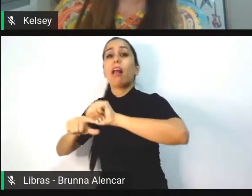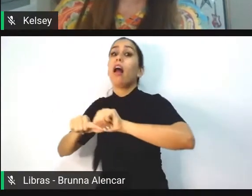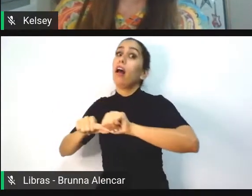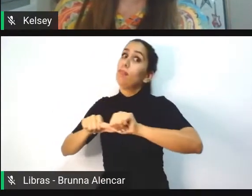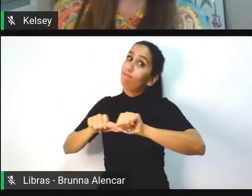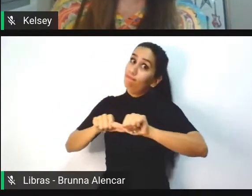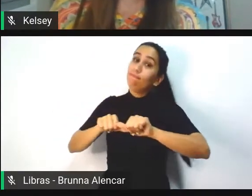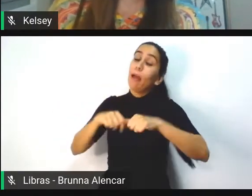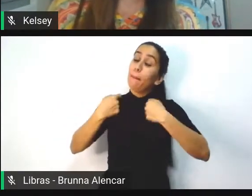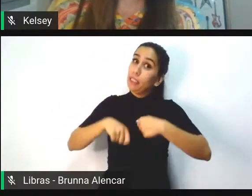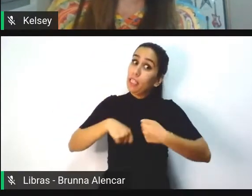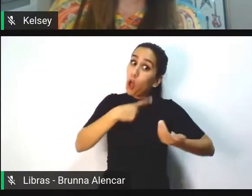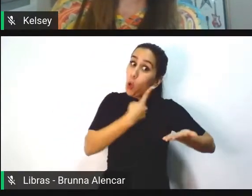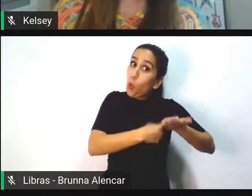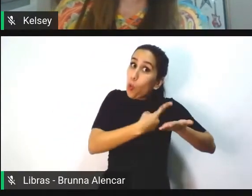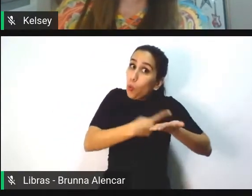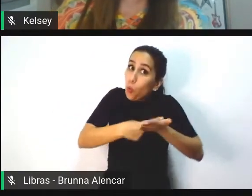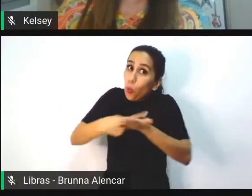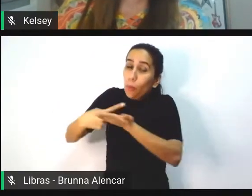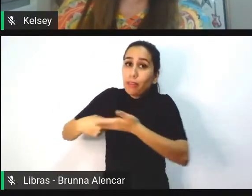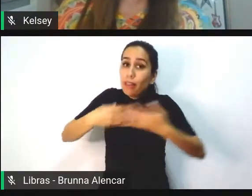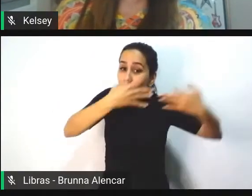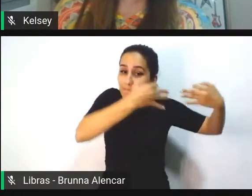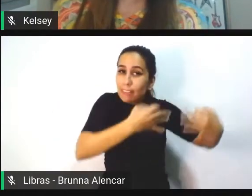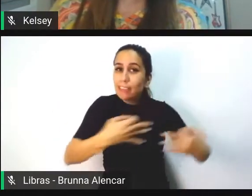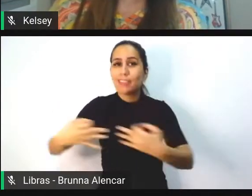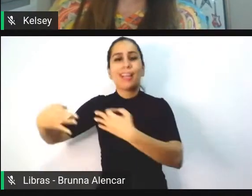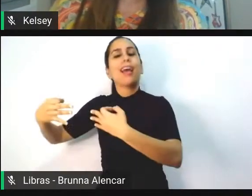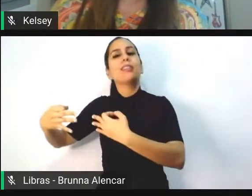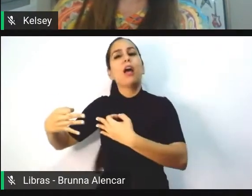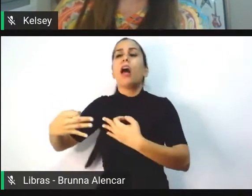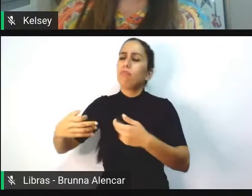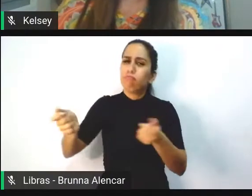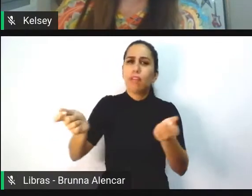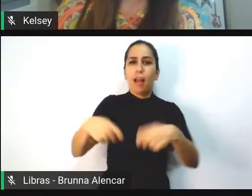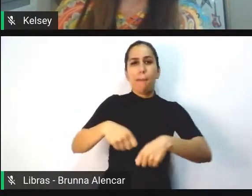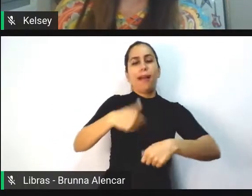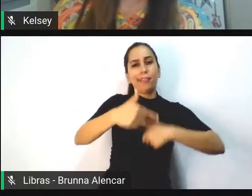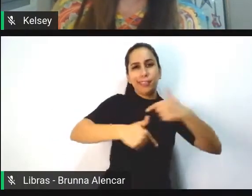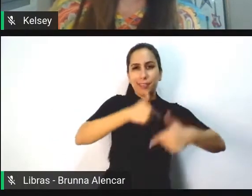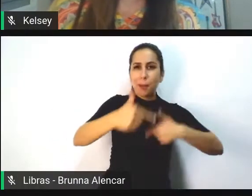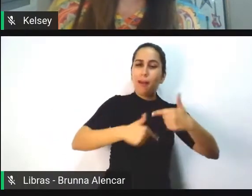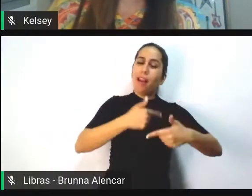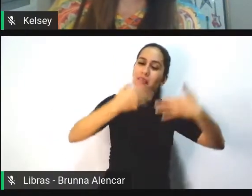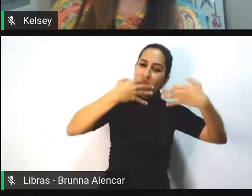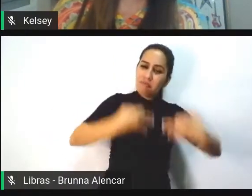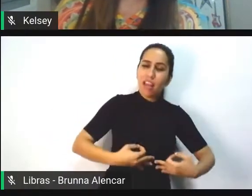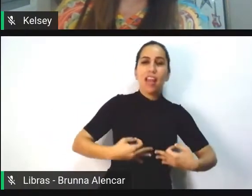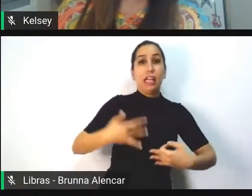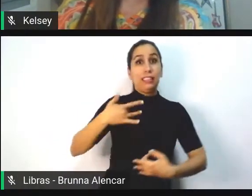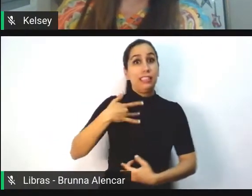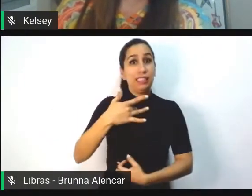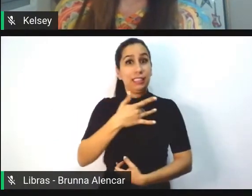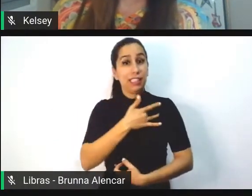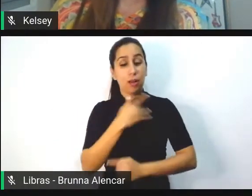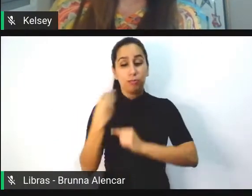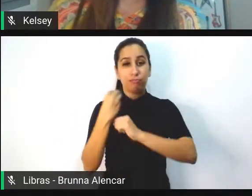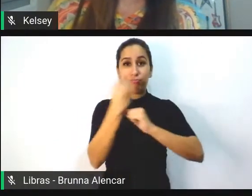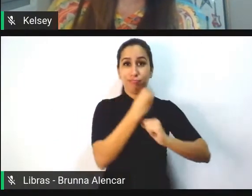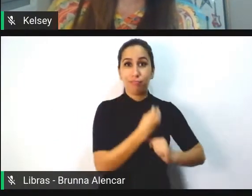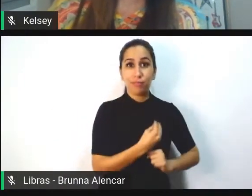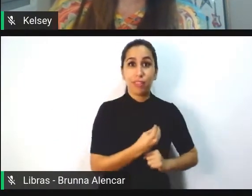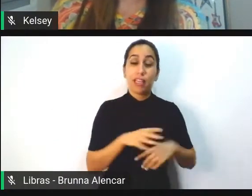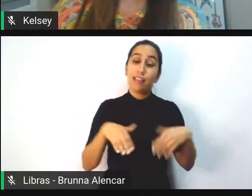um benefício incrível, tanto para a produção quanto para a saúde. Então, é um novo patamar da